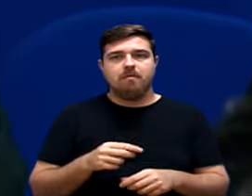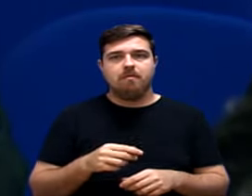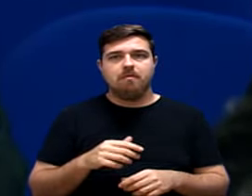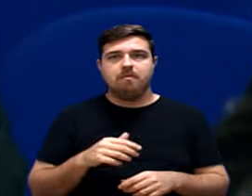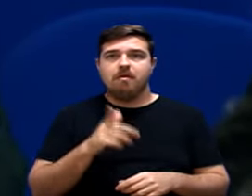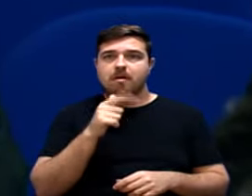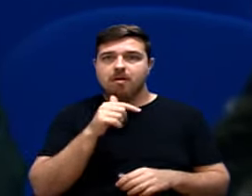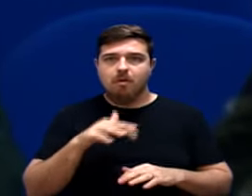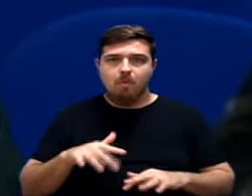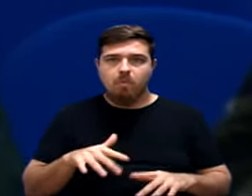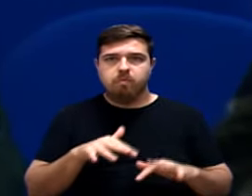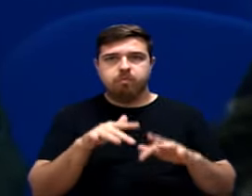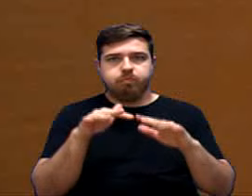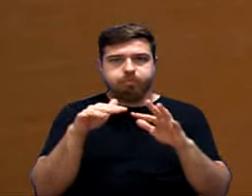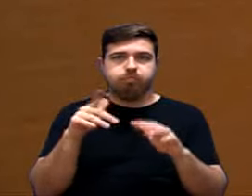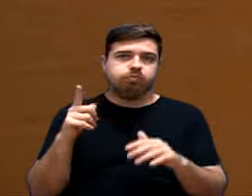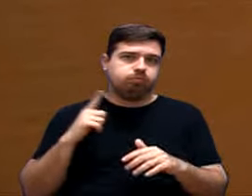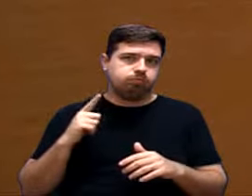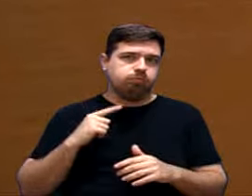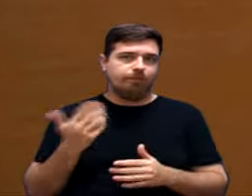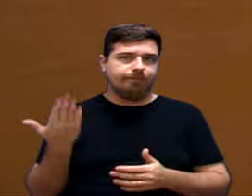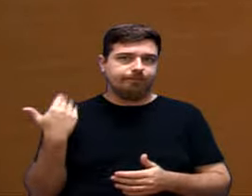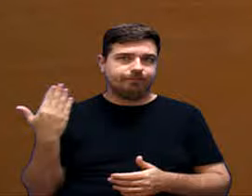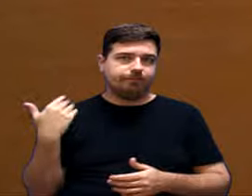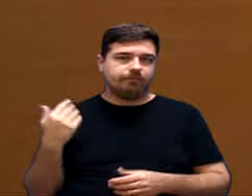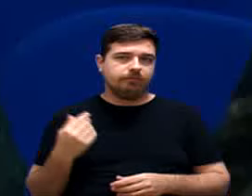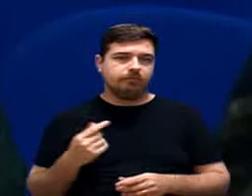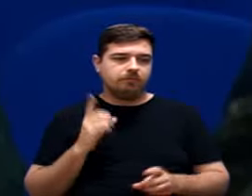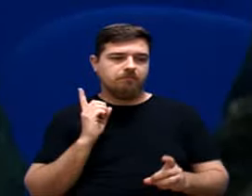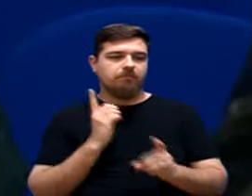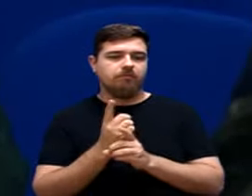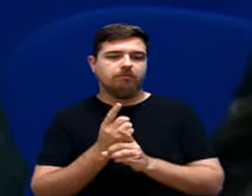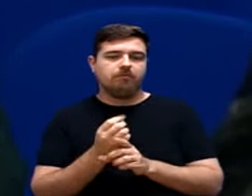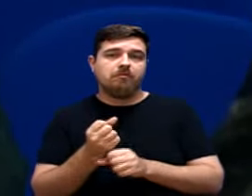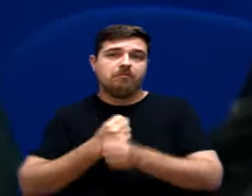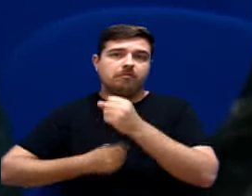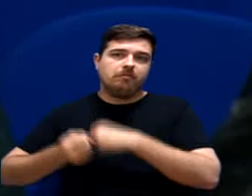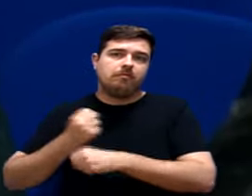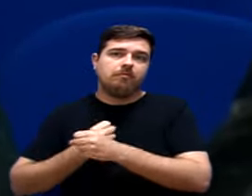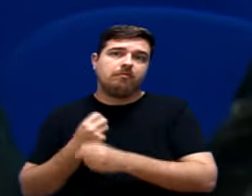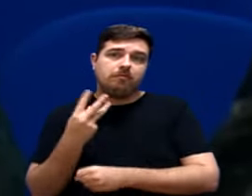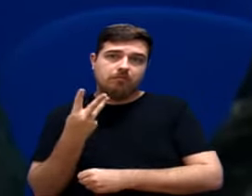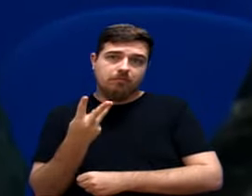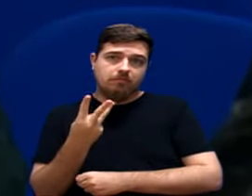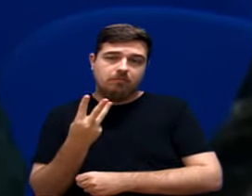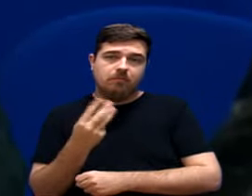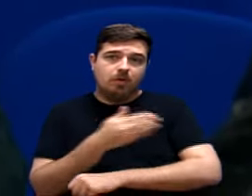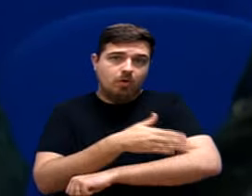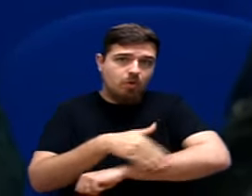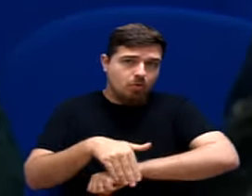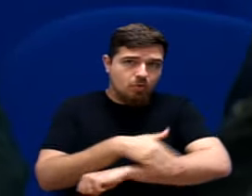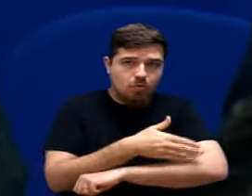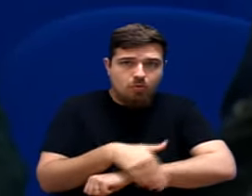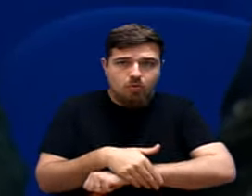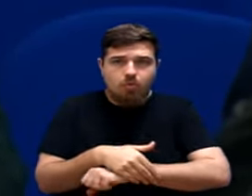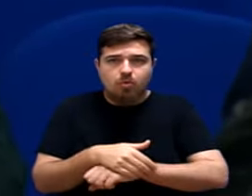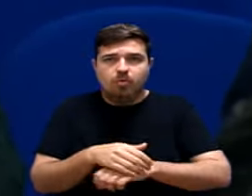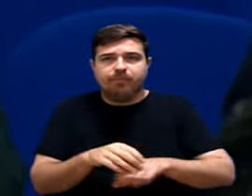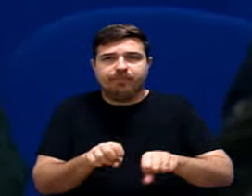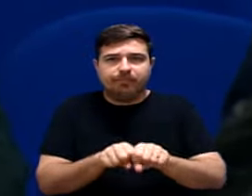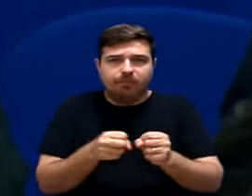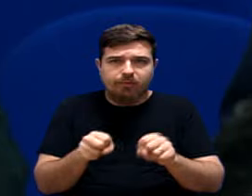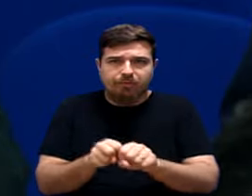Vila Carvalho inunda e eu notei nos últimos TRS anos obstruções de ruas e afundamentos